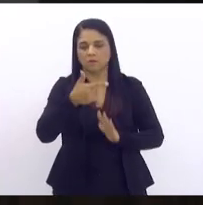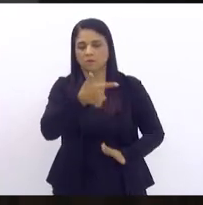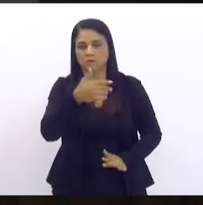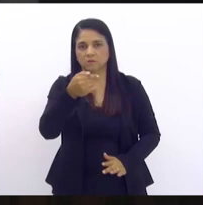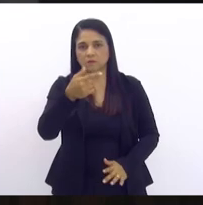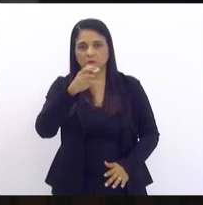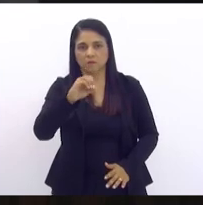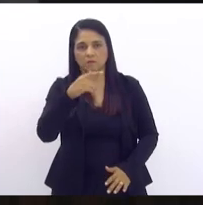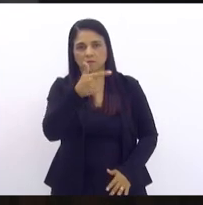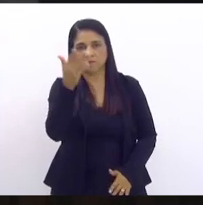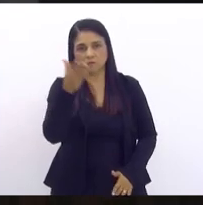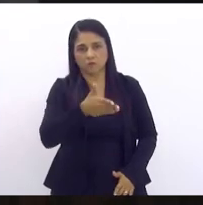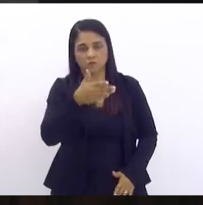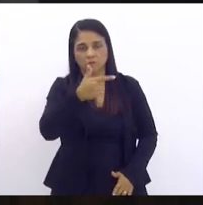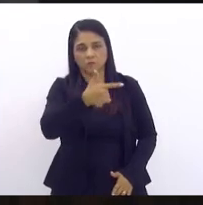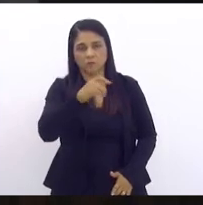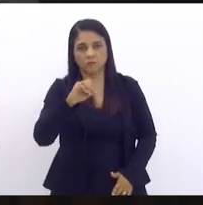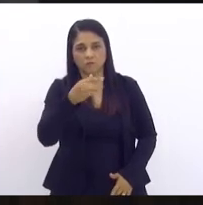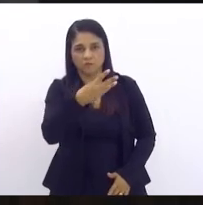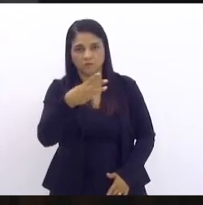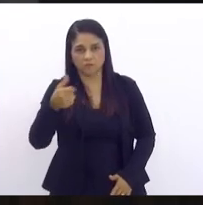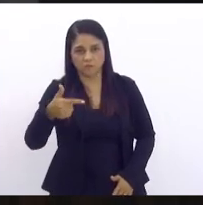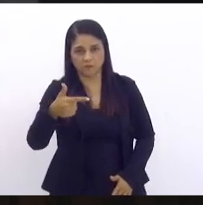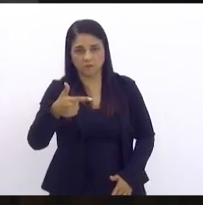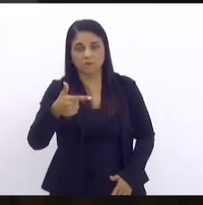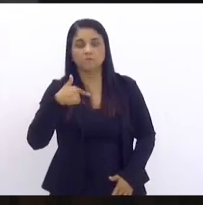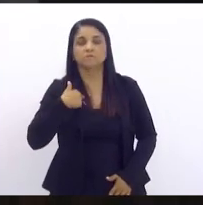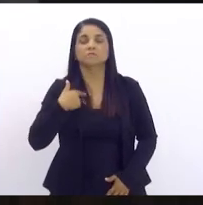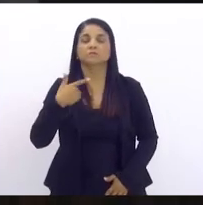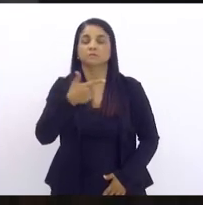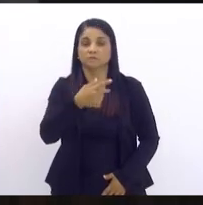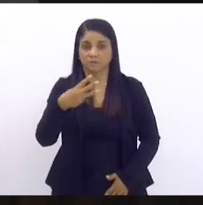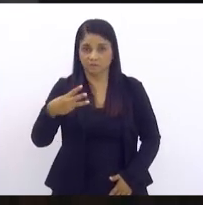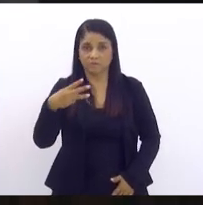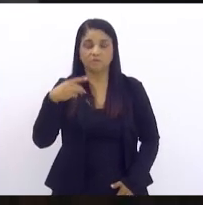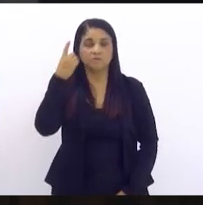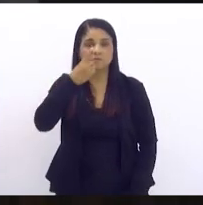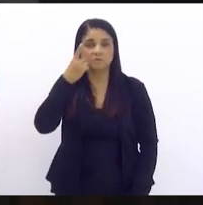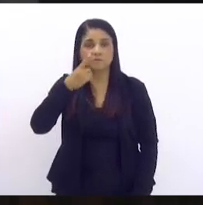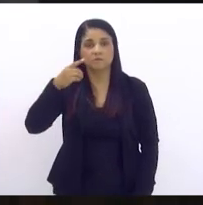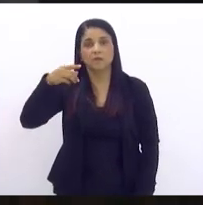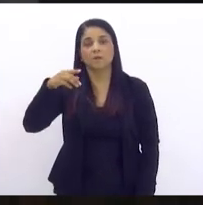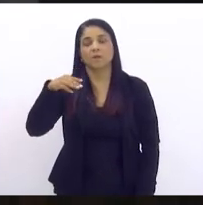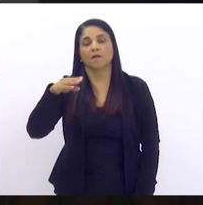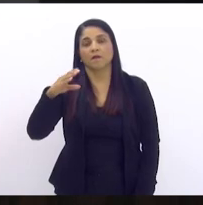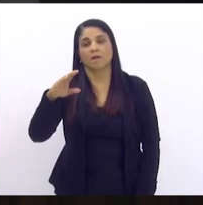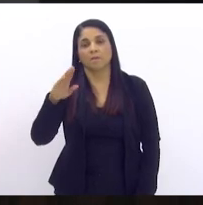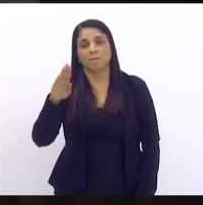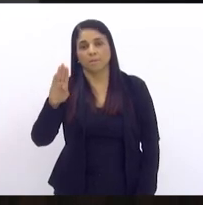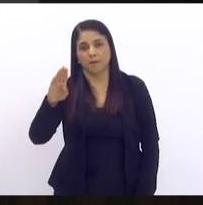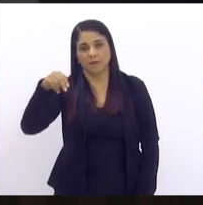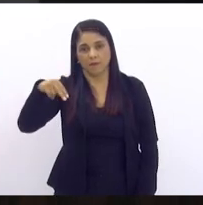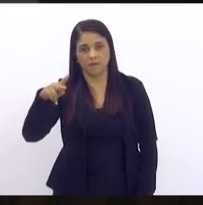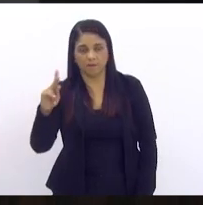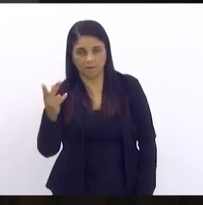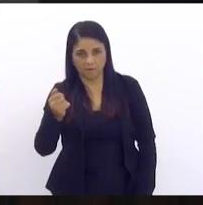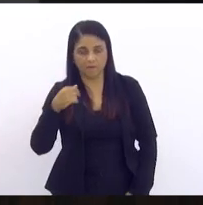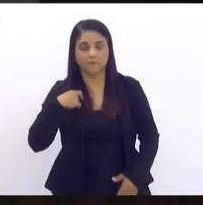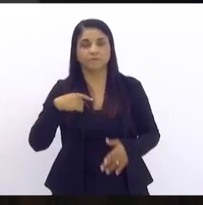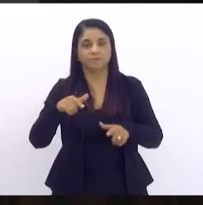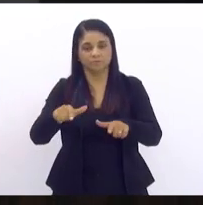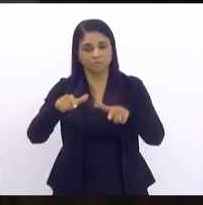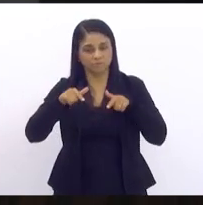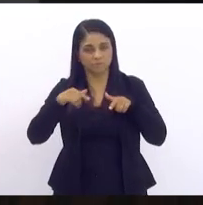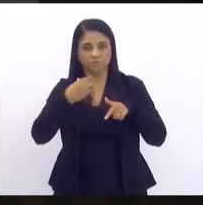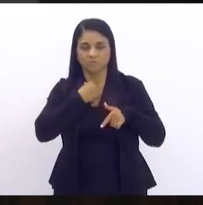número 270/2023, de autoria do deputado Carlinhos BNH, que concede a medalha Tiradentes e o respectivo diploma ao